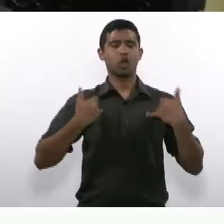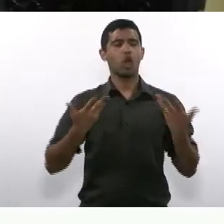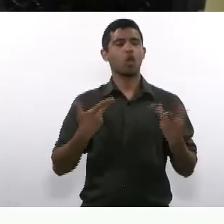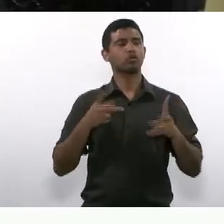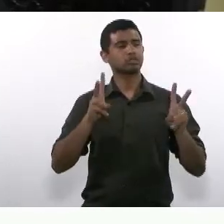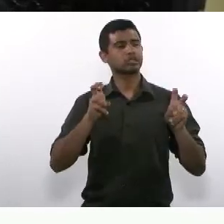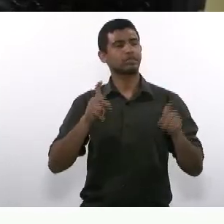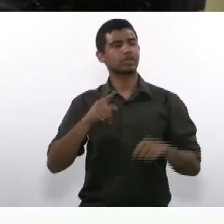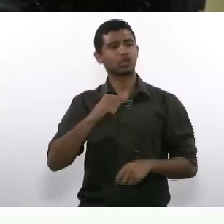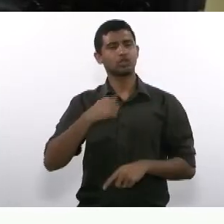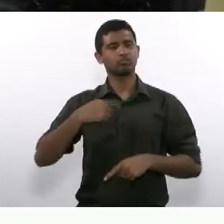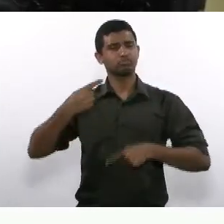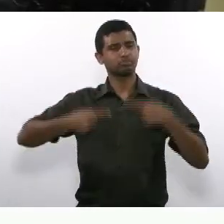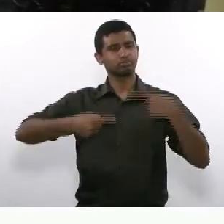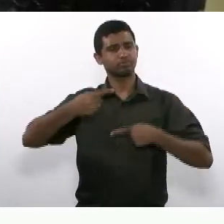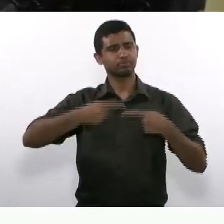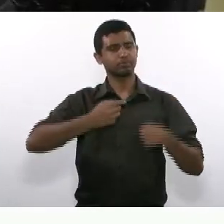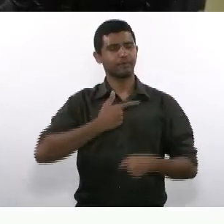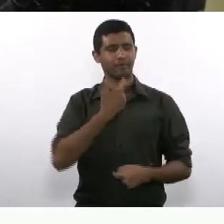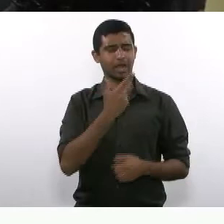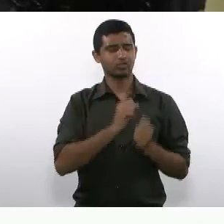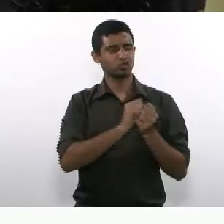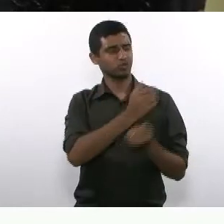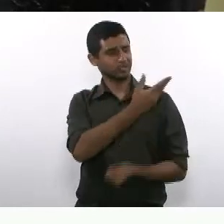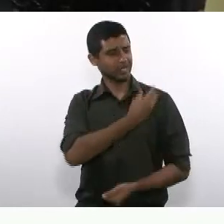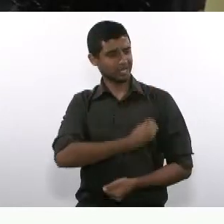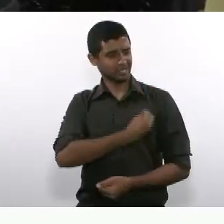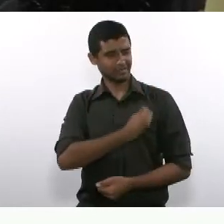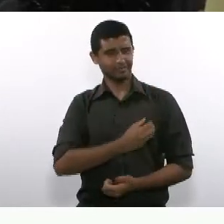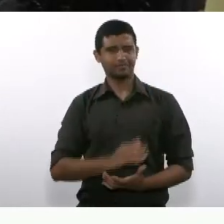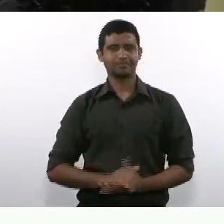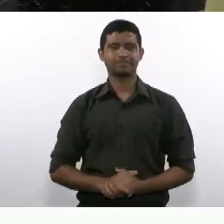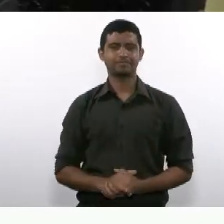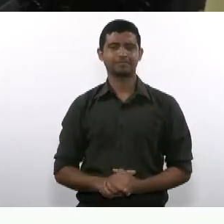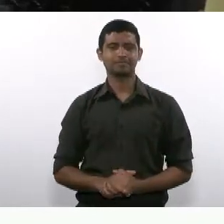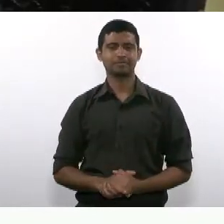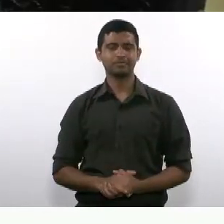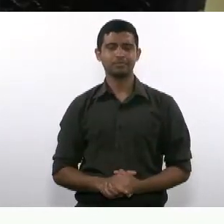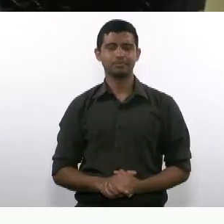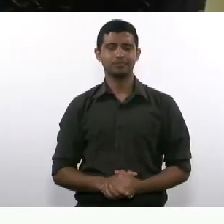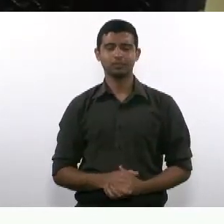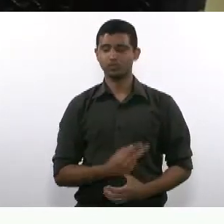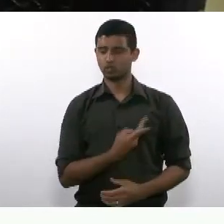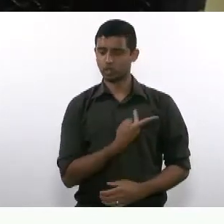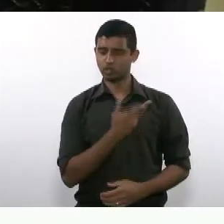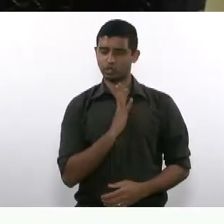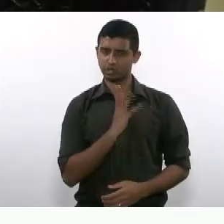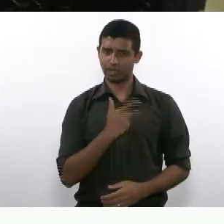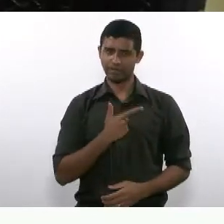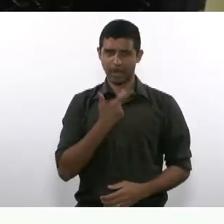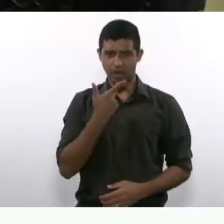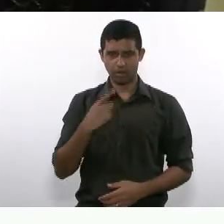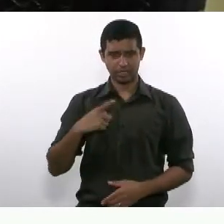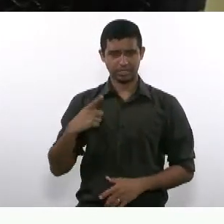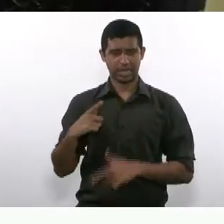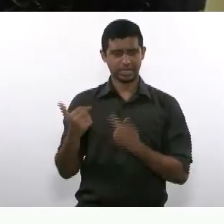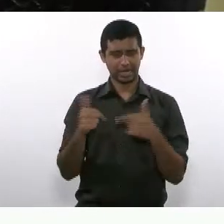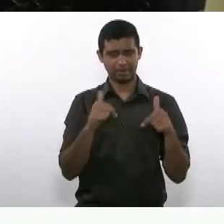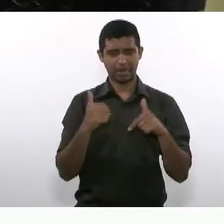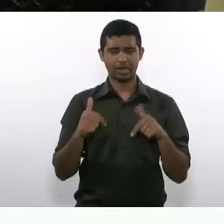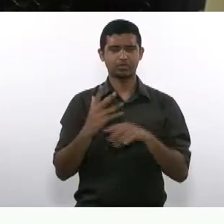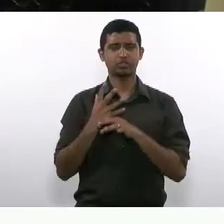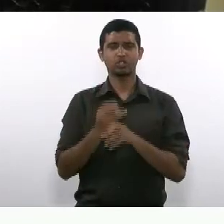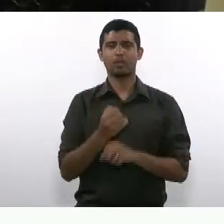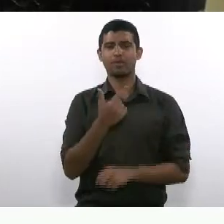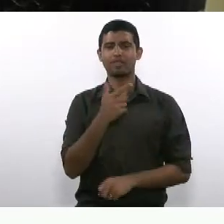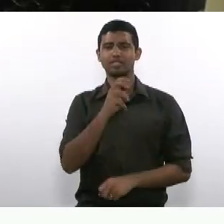com a sua presença e faço minhas, a gente já tinha abordado parcialmente, há uma linha de trabalho aqui de aproximadamente 25 milhões